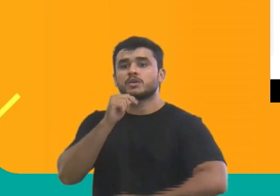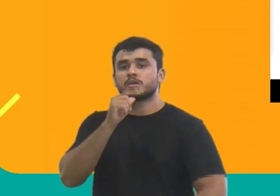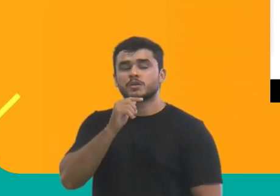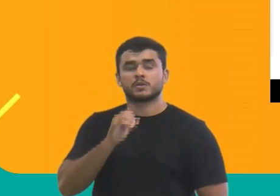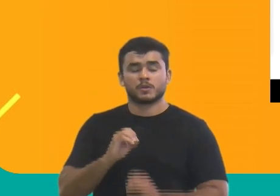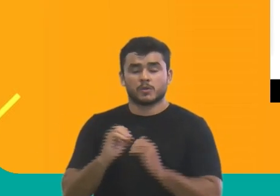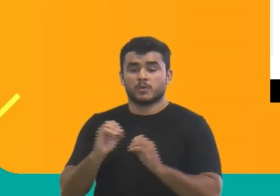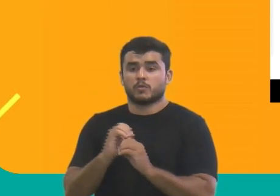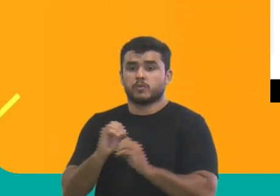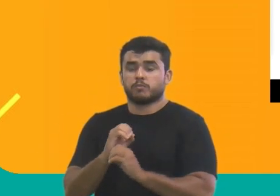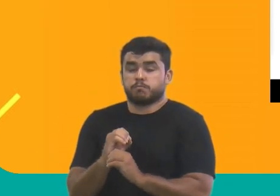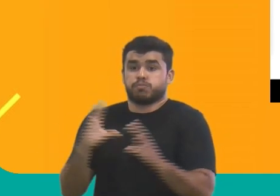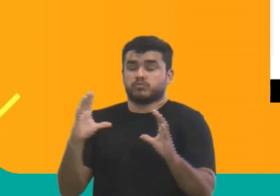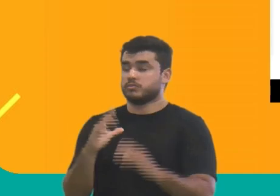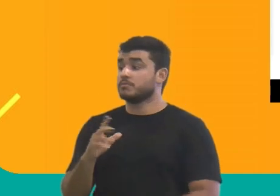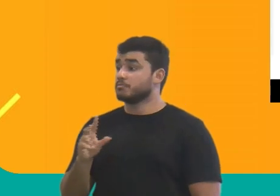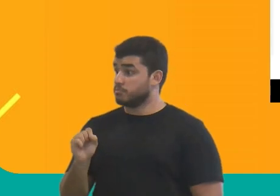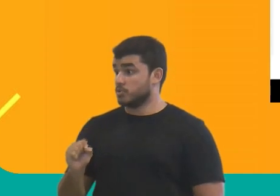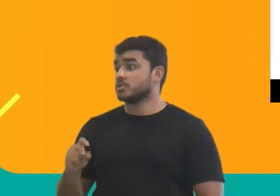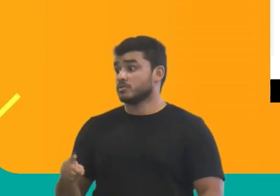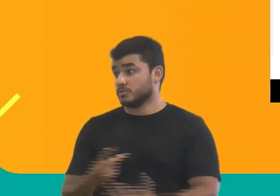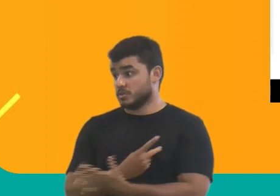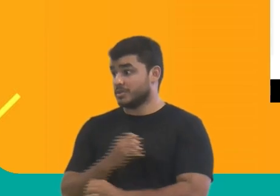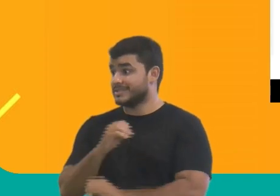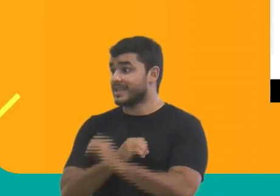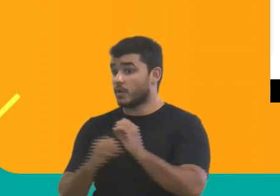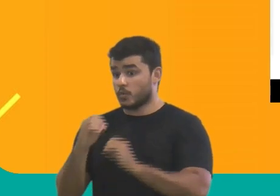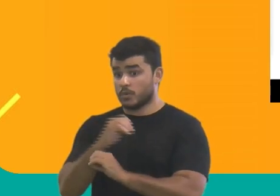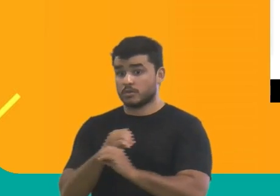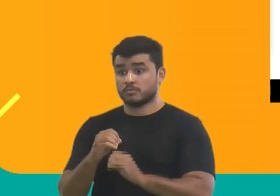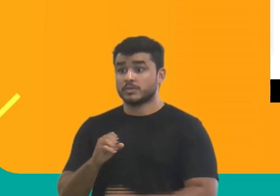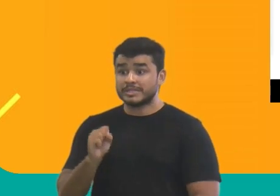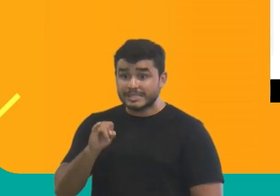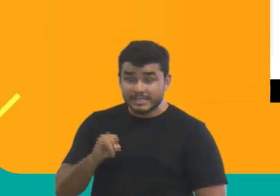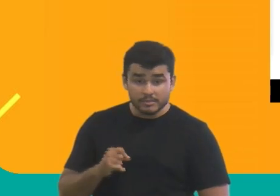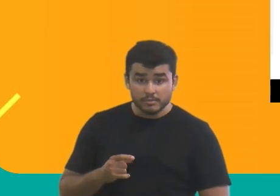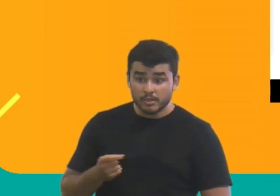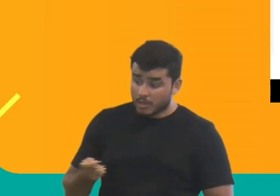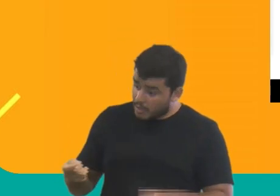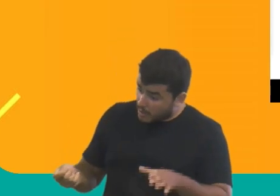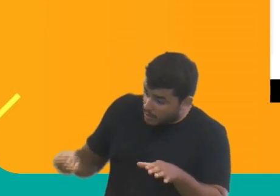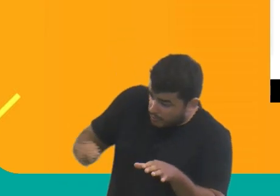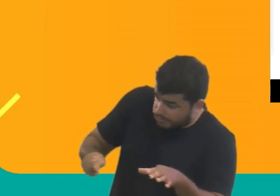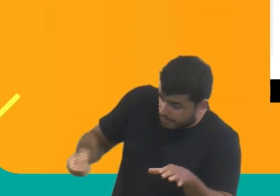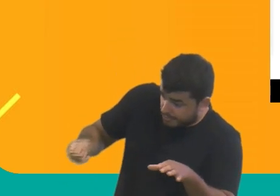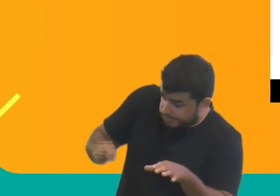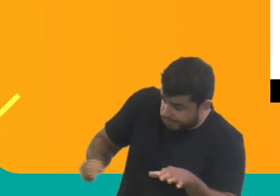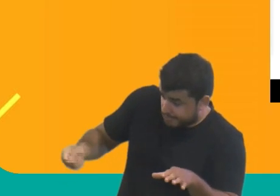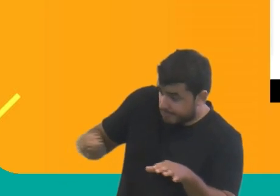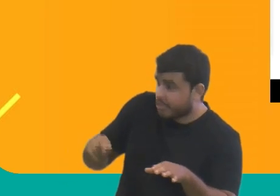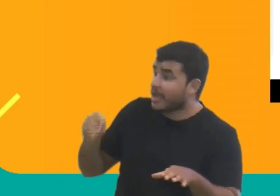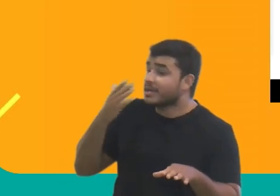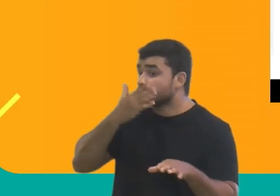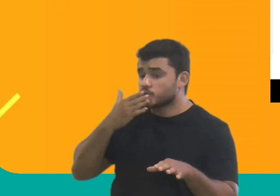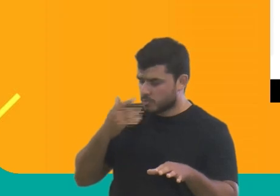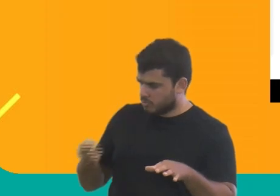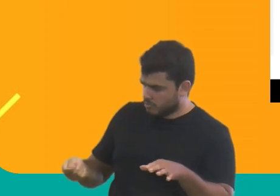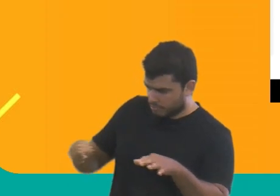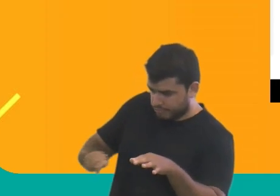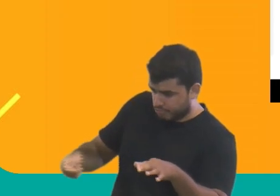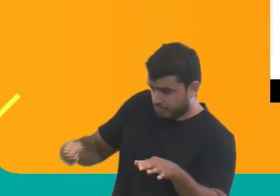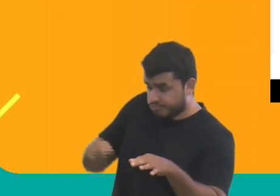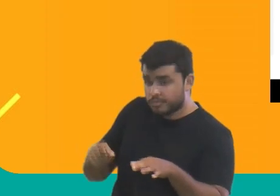explodir. Se o soro caseiro for preparado com a concentração muito superior de água com açúcar, ele pode causar uma